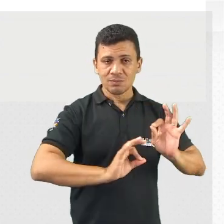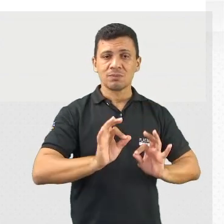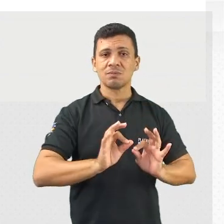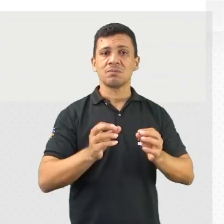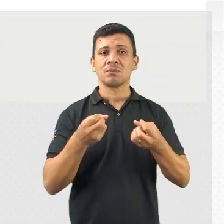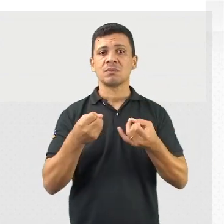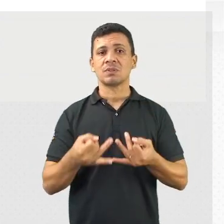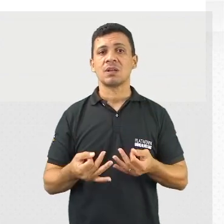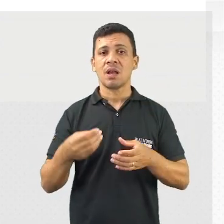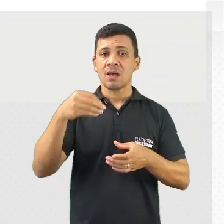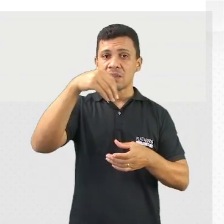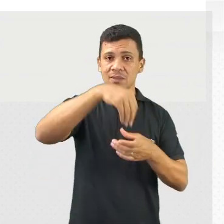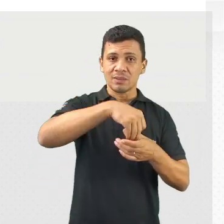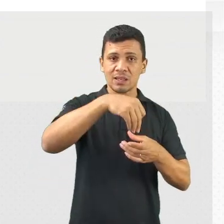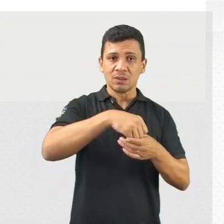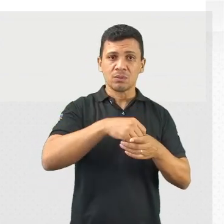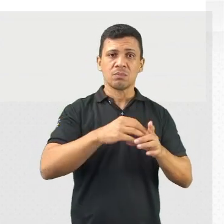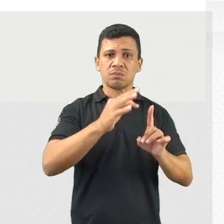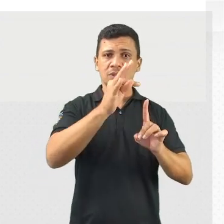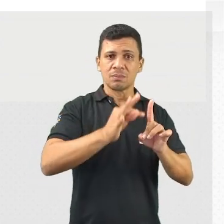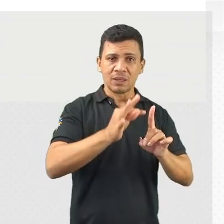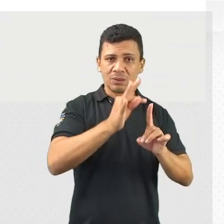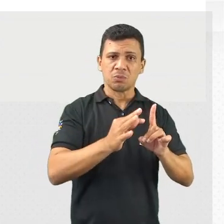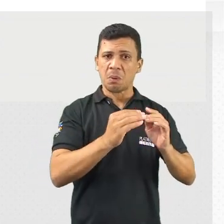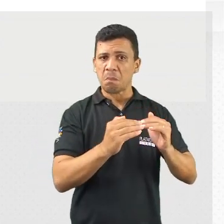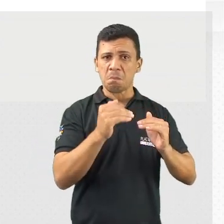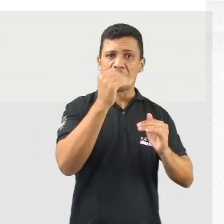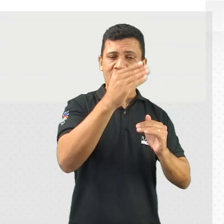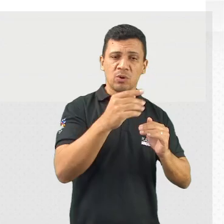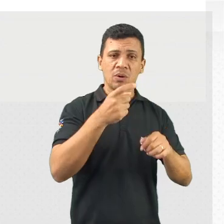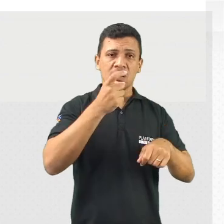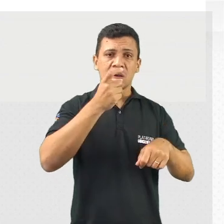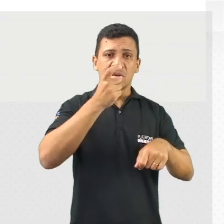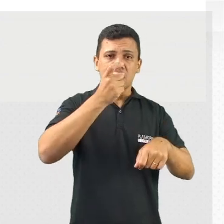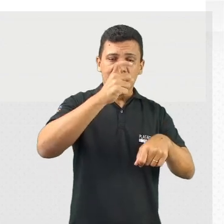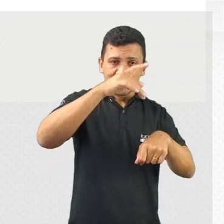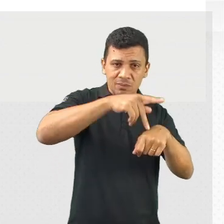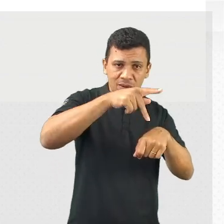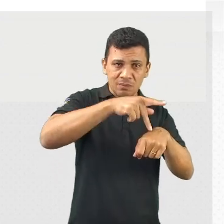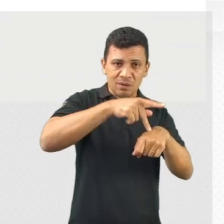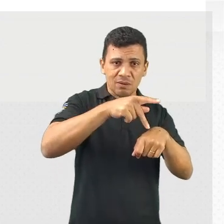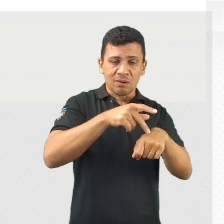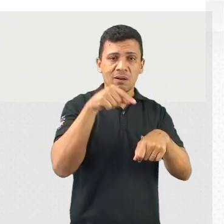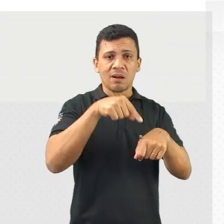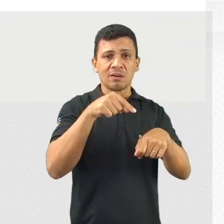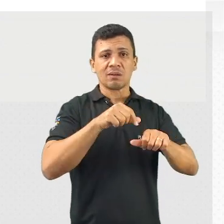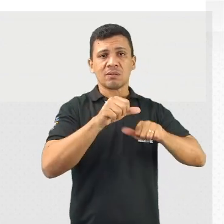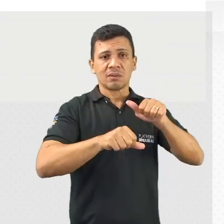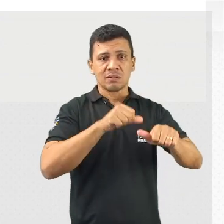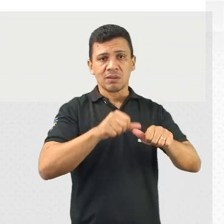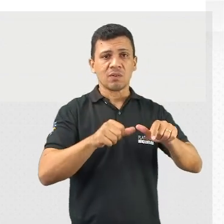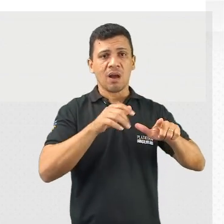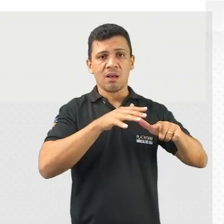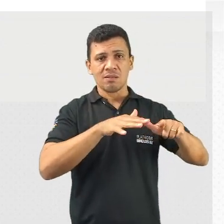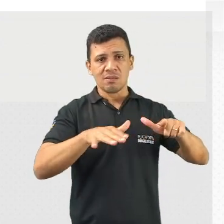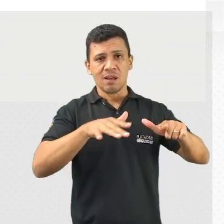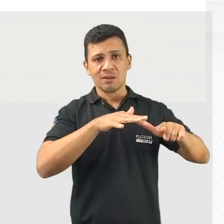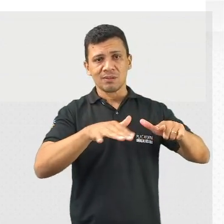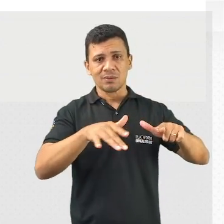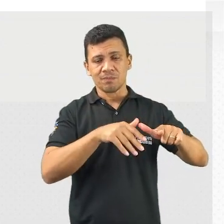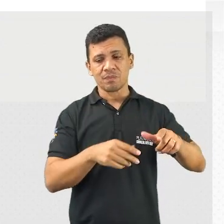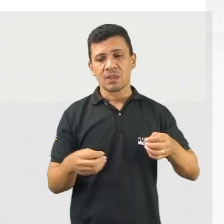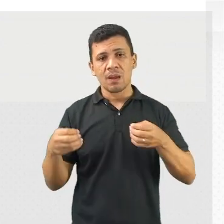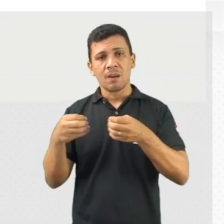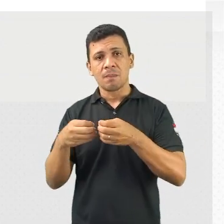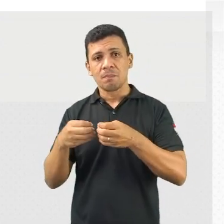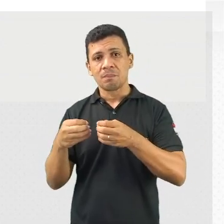ao interior do planeta, maior a pressão, maior a temperatura, rochas tendem a passar para o estado de fusão e ficar em estado pastoso e líquido. Quanto mais